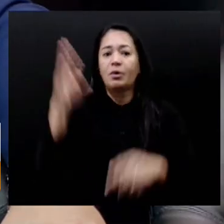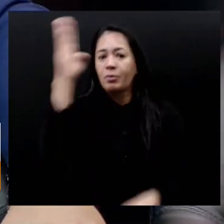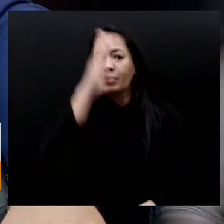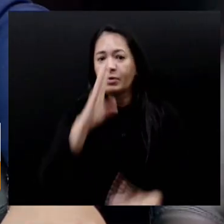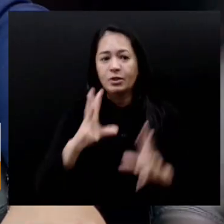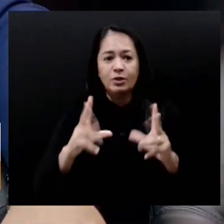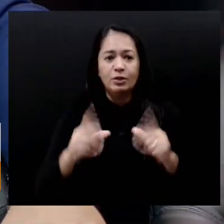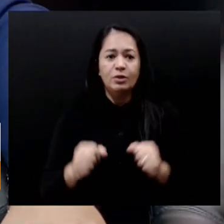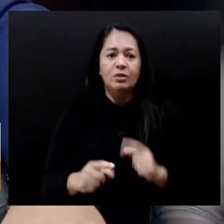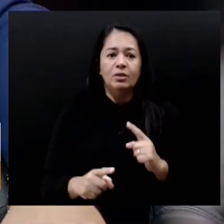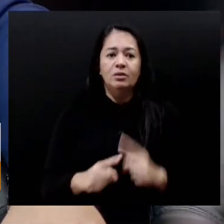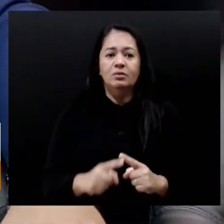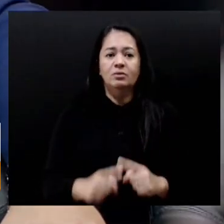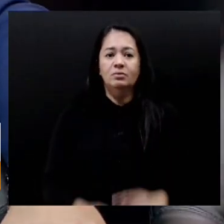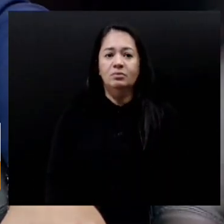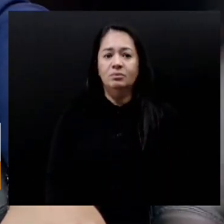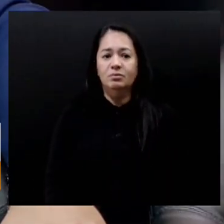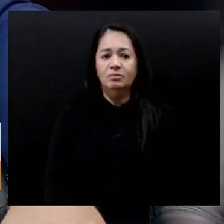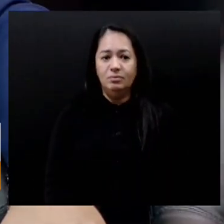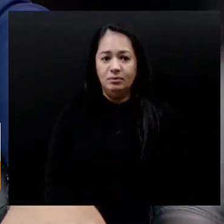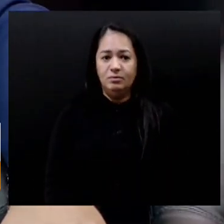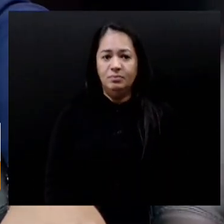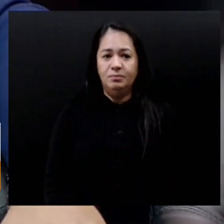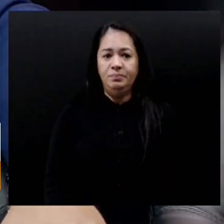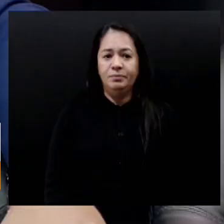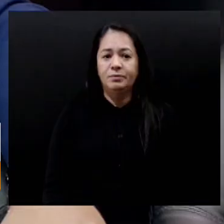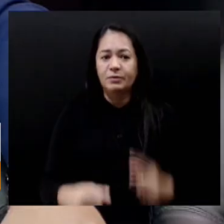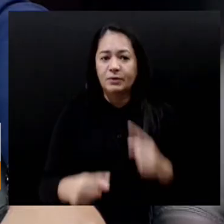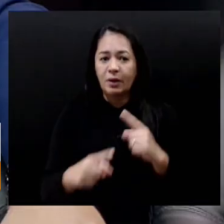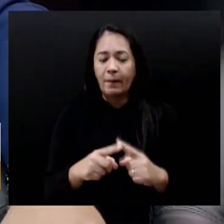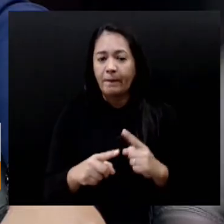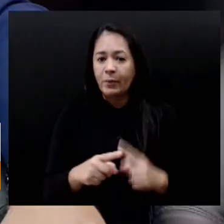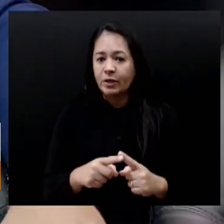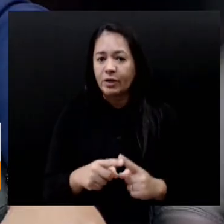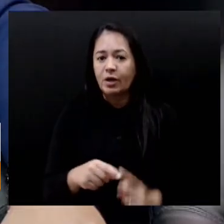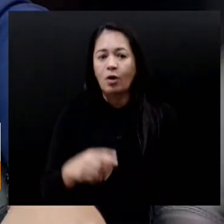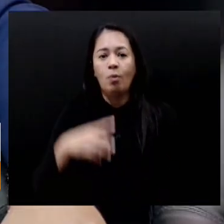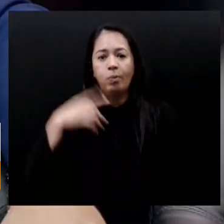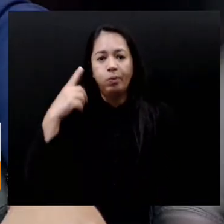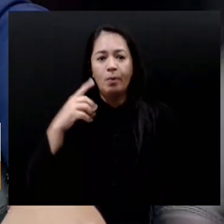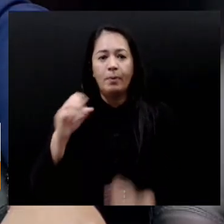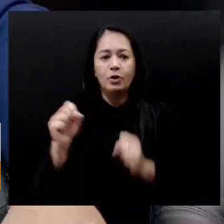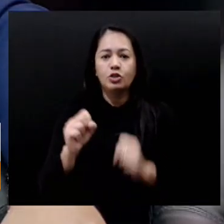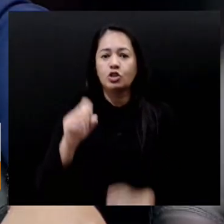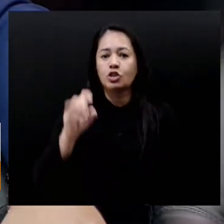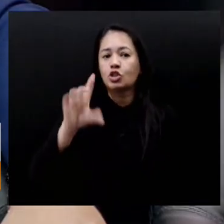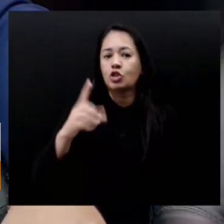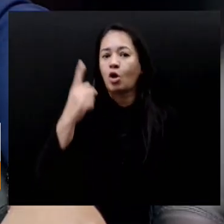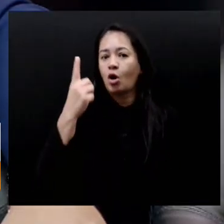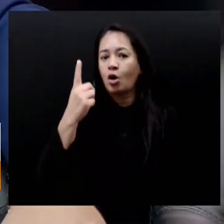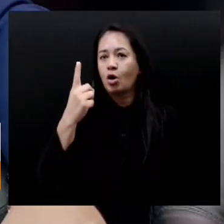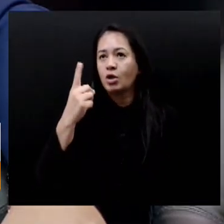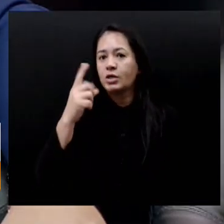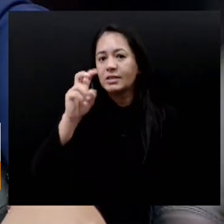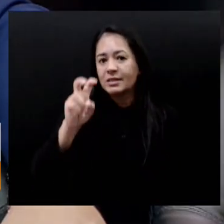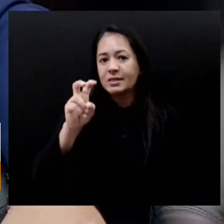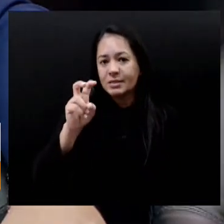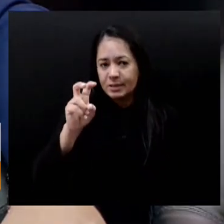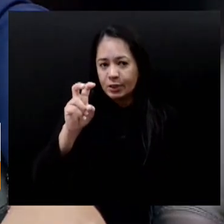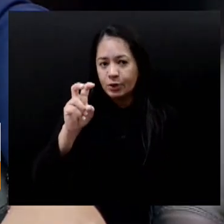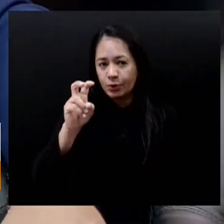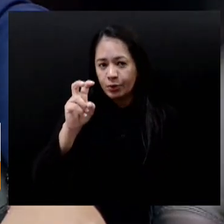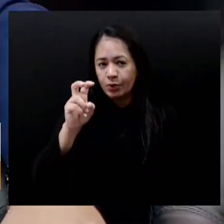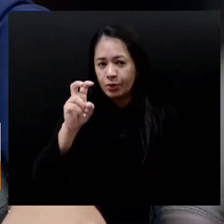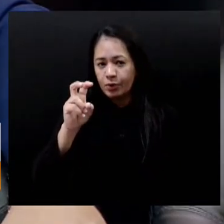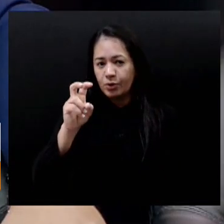5 ações nos outros estados quando ele entra com a ação, a não ser que você pague uma anuidade da OAB, não é acessória,